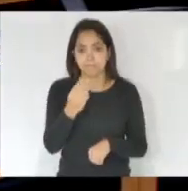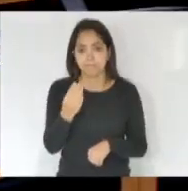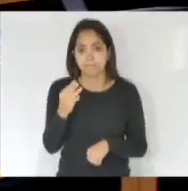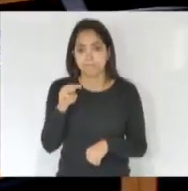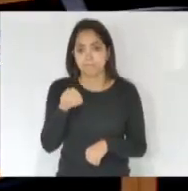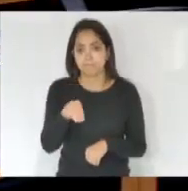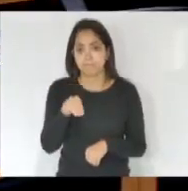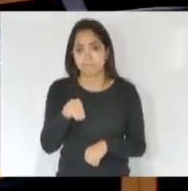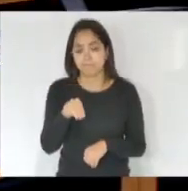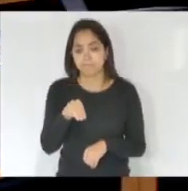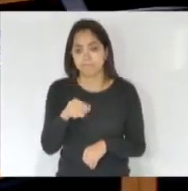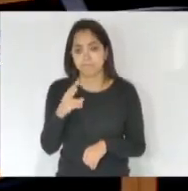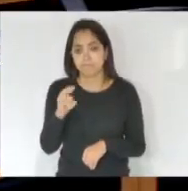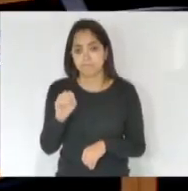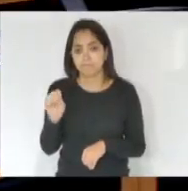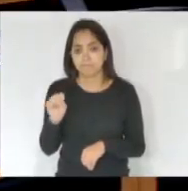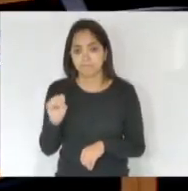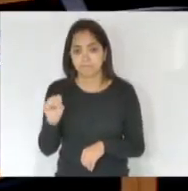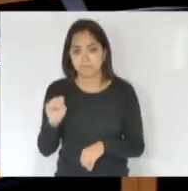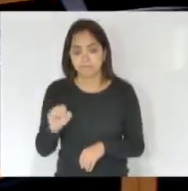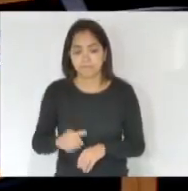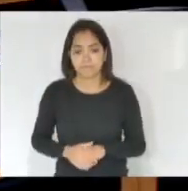minutos e 30 segundos.